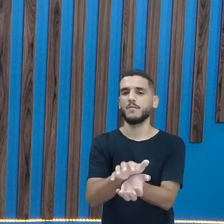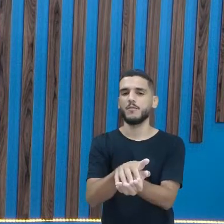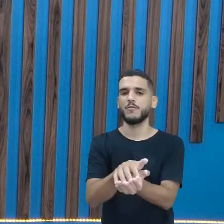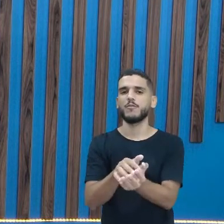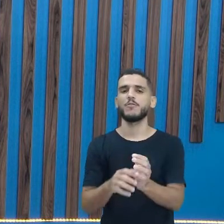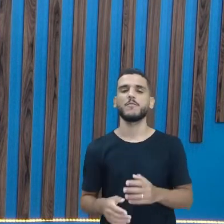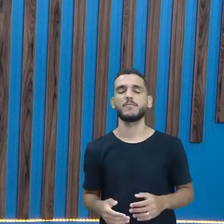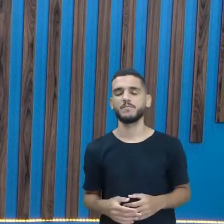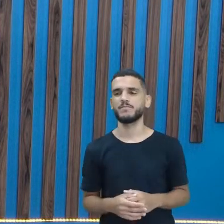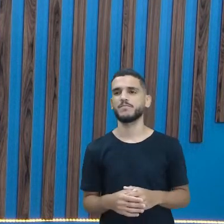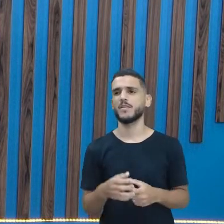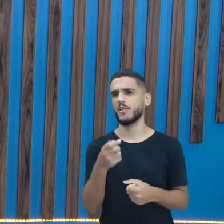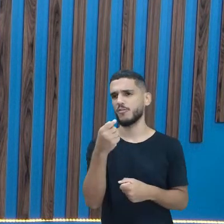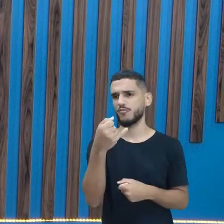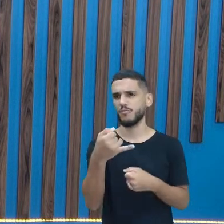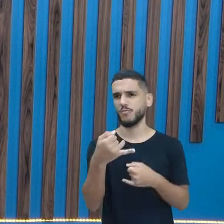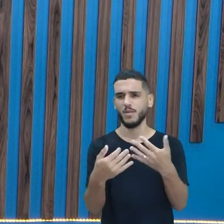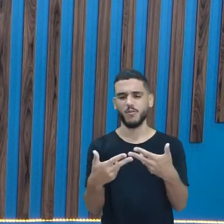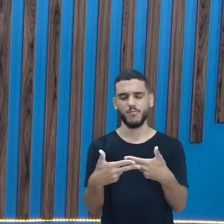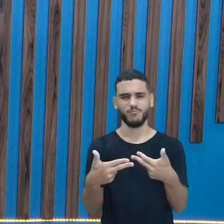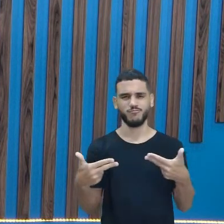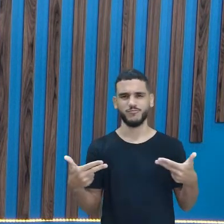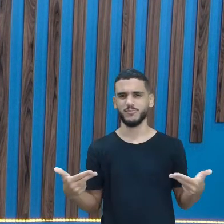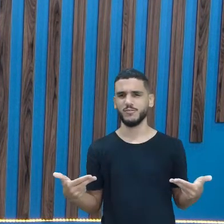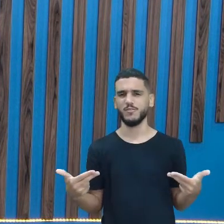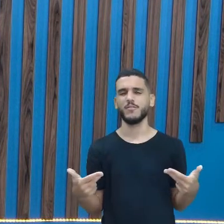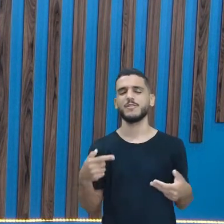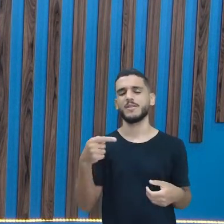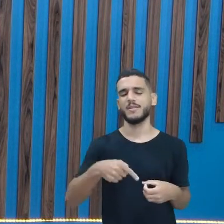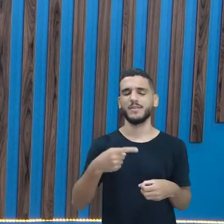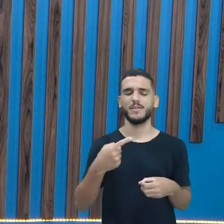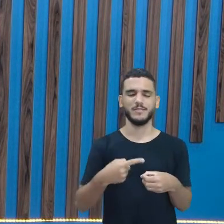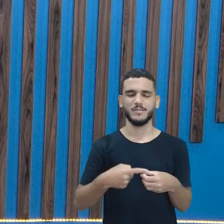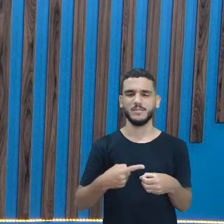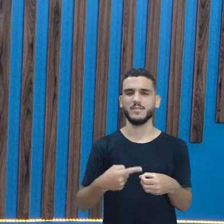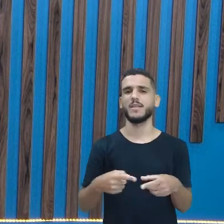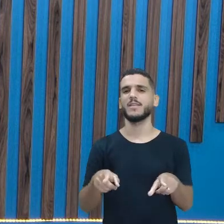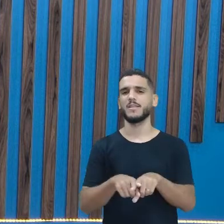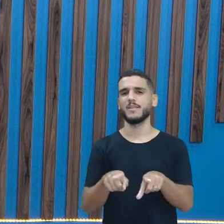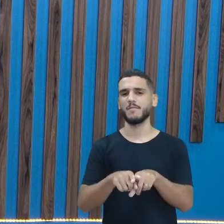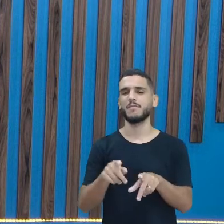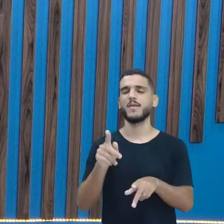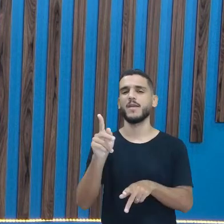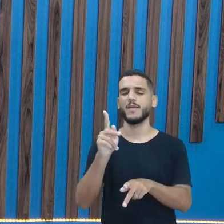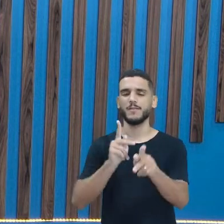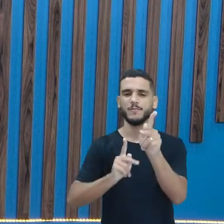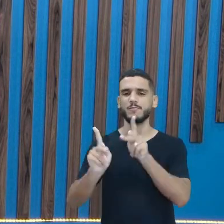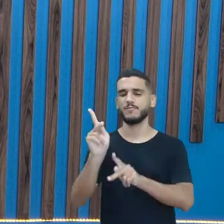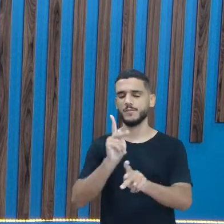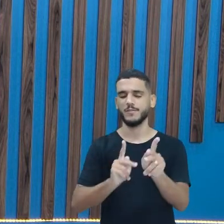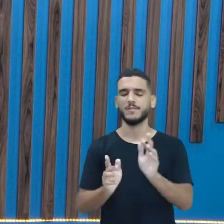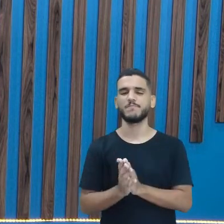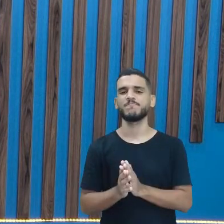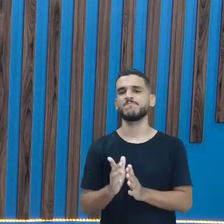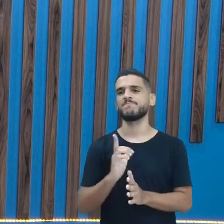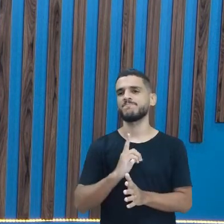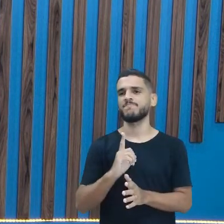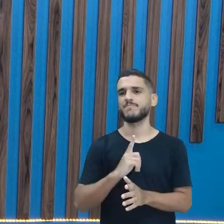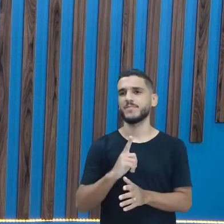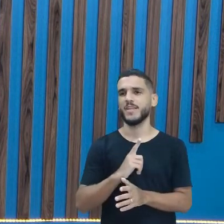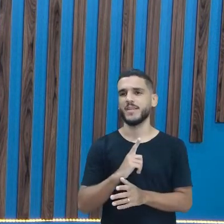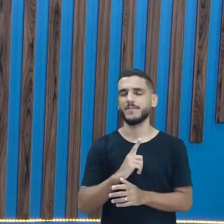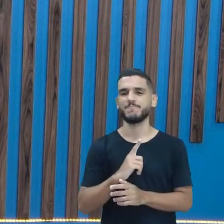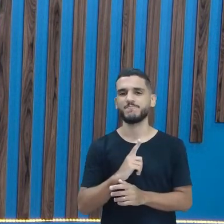e ele retratou muitas coisas, né, da nossa cidade e do nosso povo. Então aí nós temos uma paisagem que já naquela